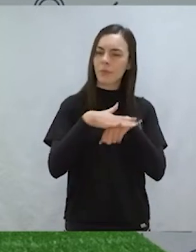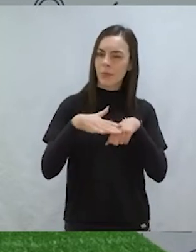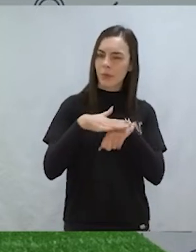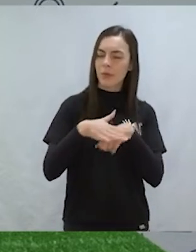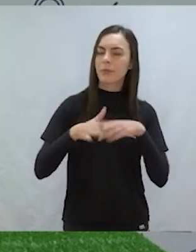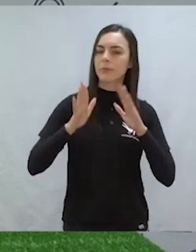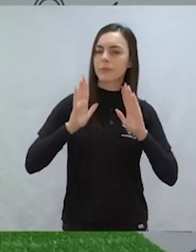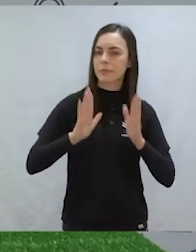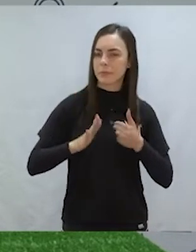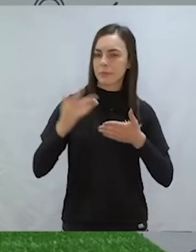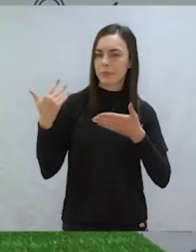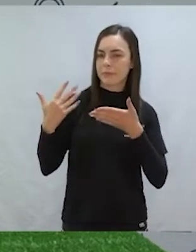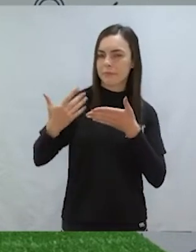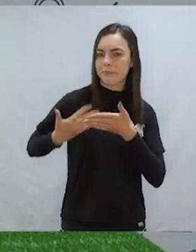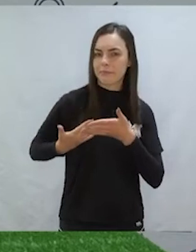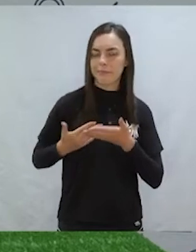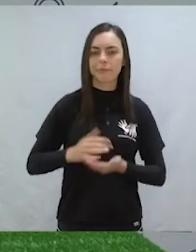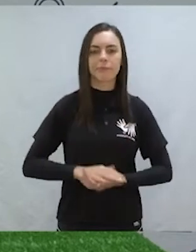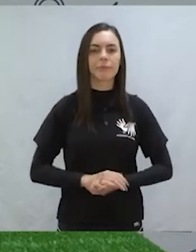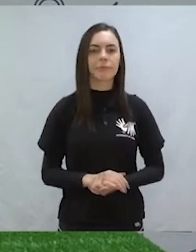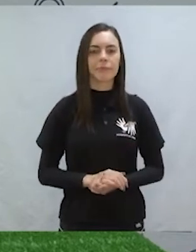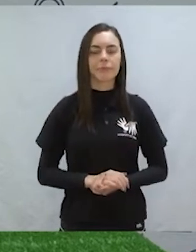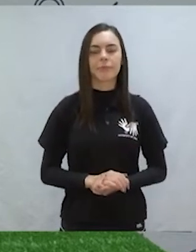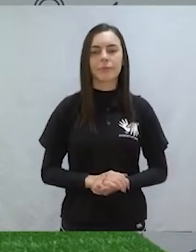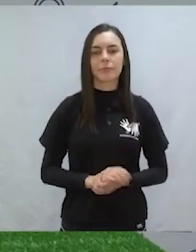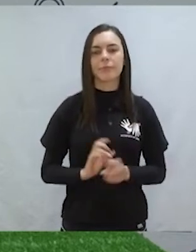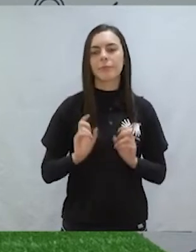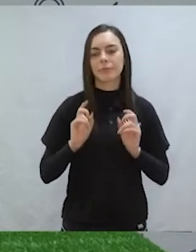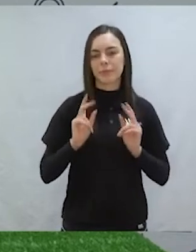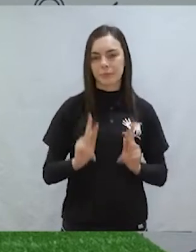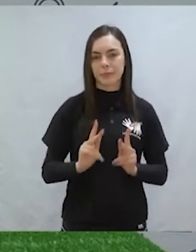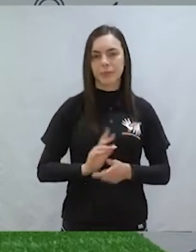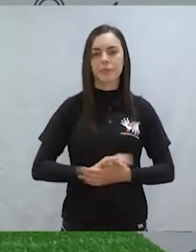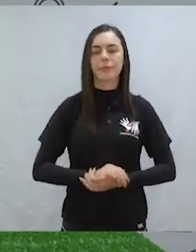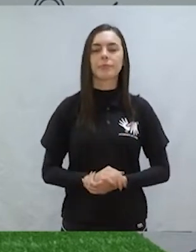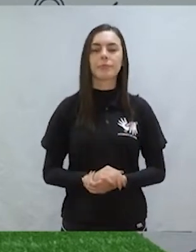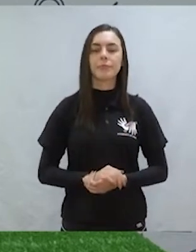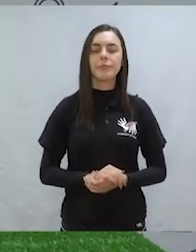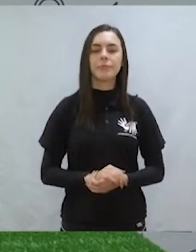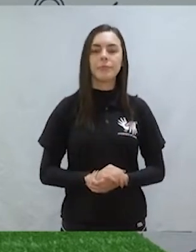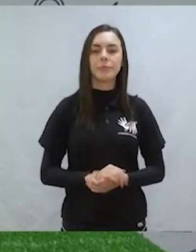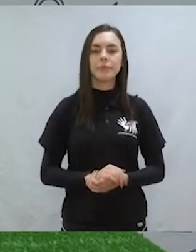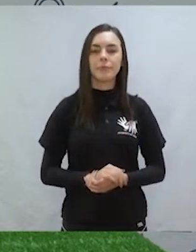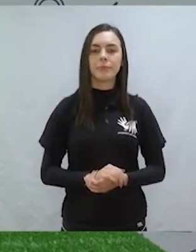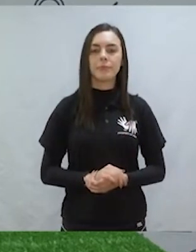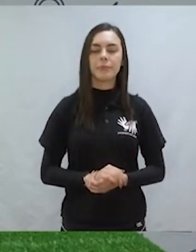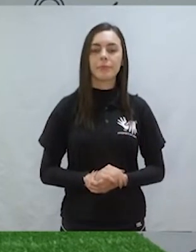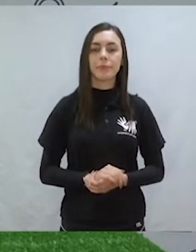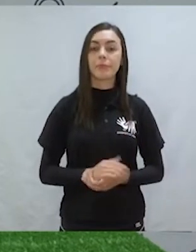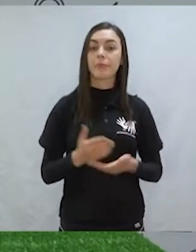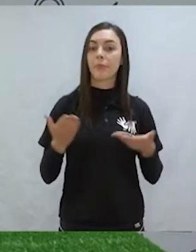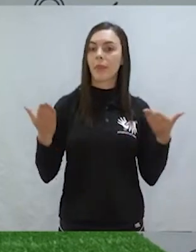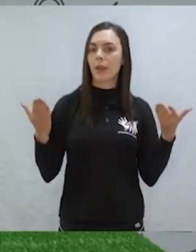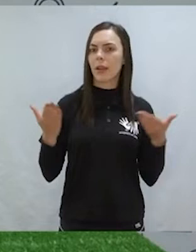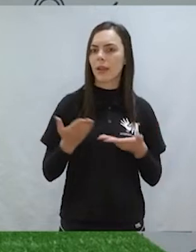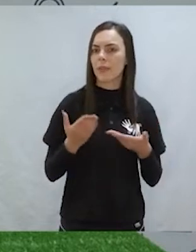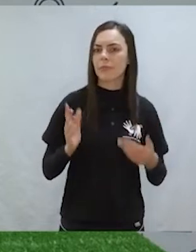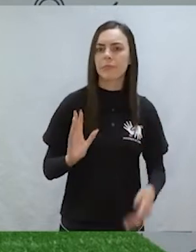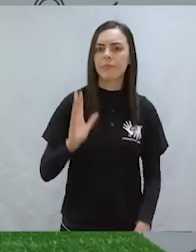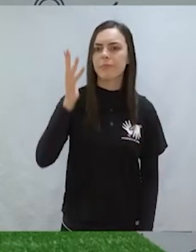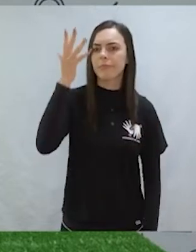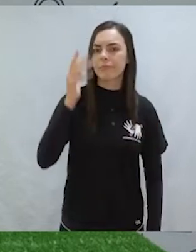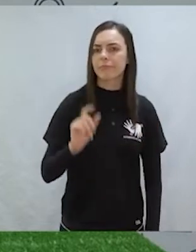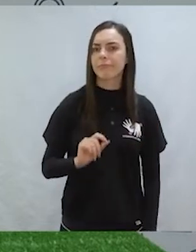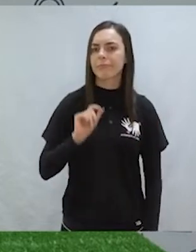já trabalhamos, ok? Muito bem, então tá aqui a boneca. Aí, olhem só o que